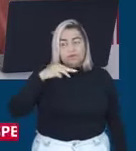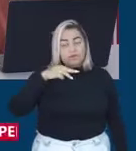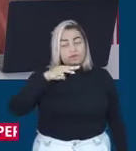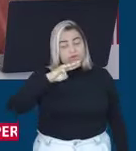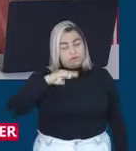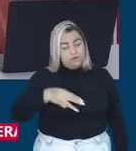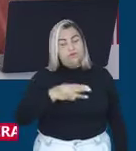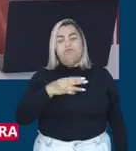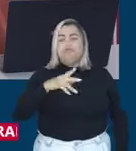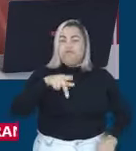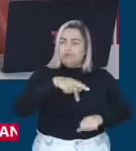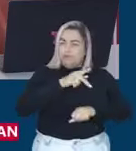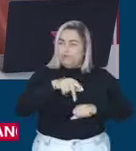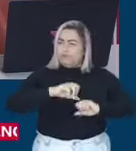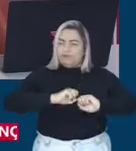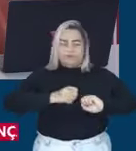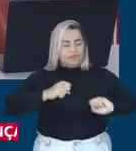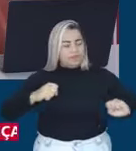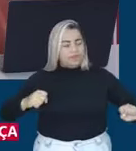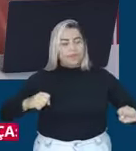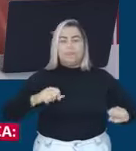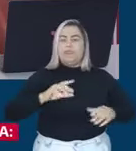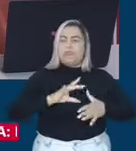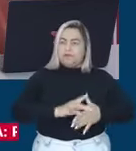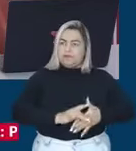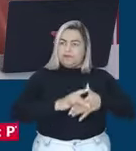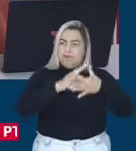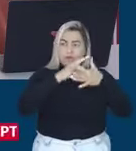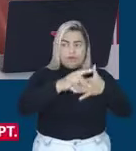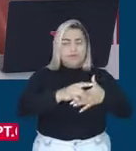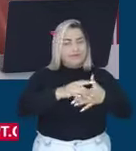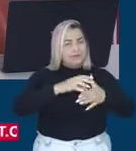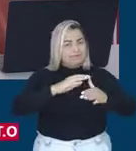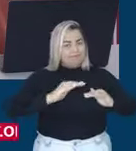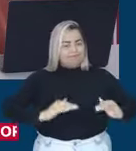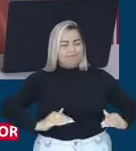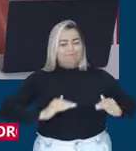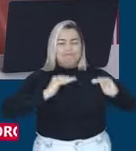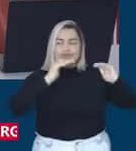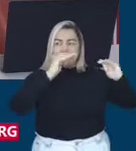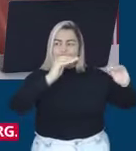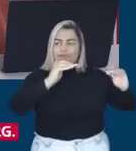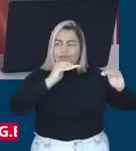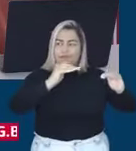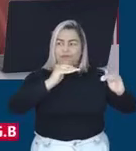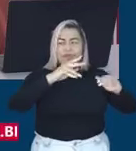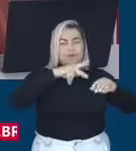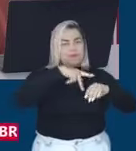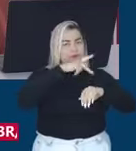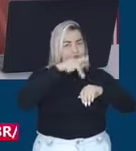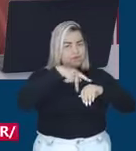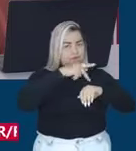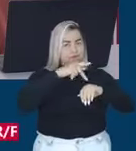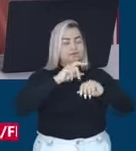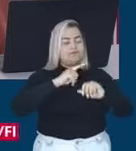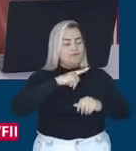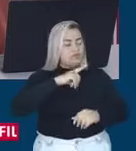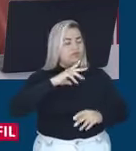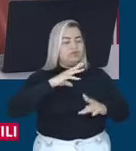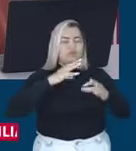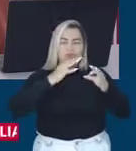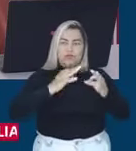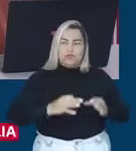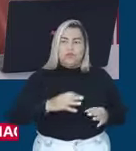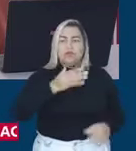gigante. E temos hoje um líder gigante, temos que dizer isso, viu? Temos um líder gigante para um país gigante que tem tudo para dar certo, que é